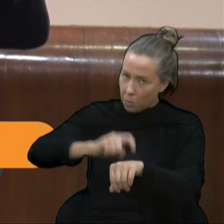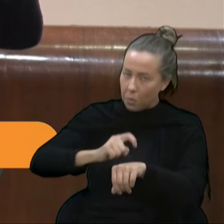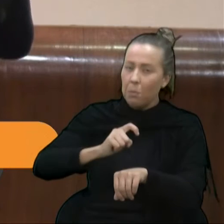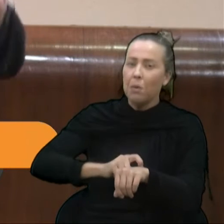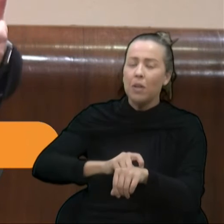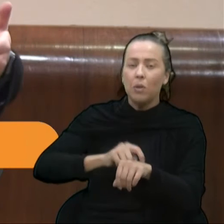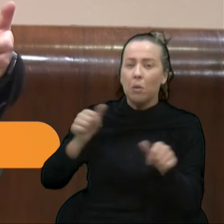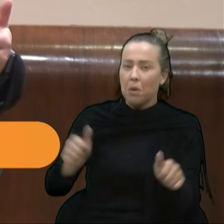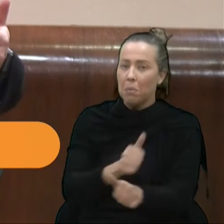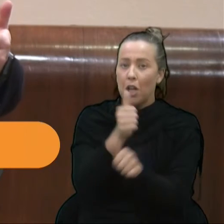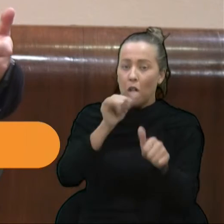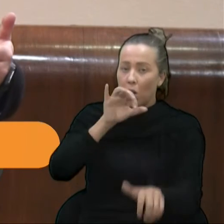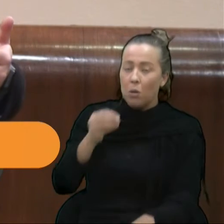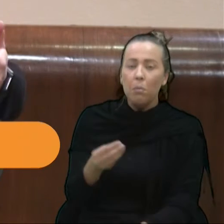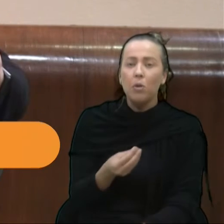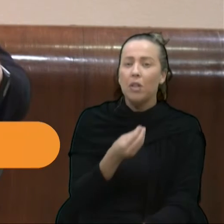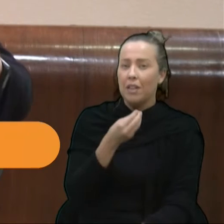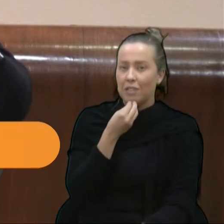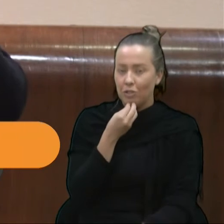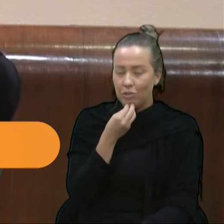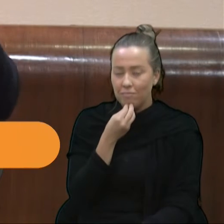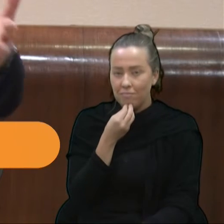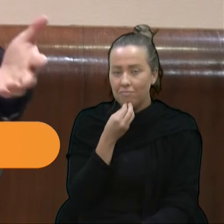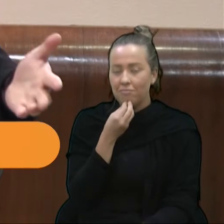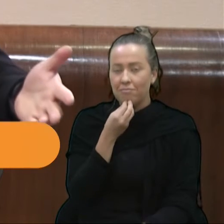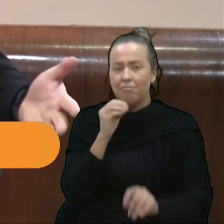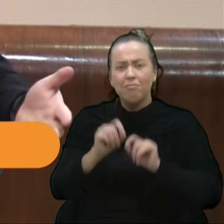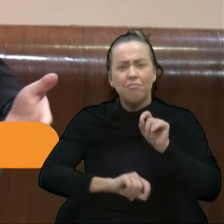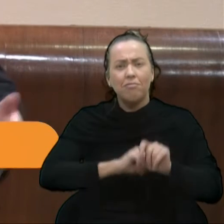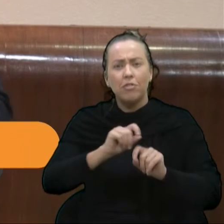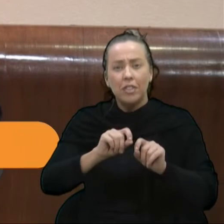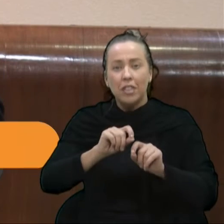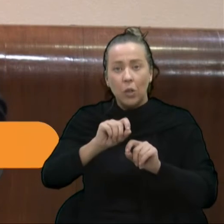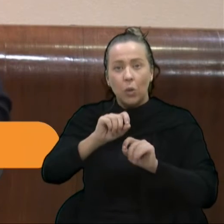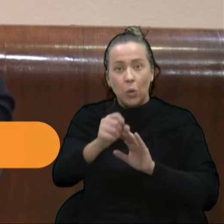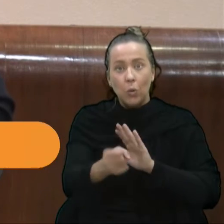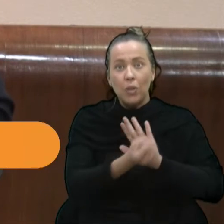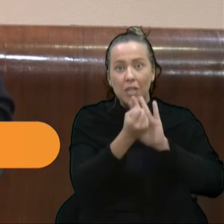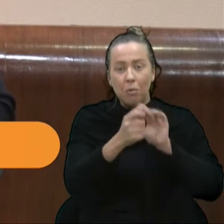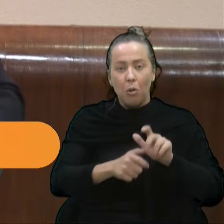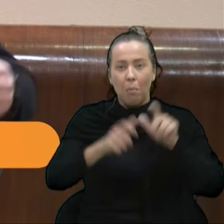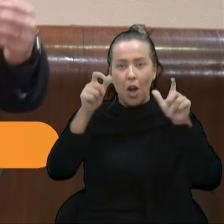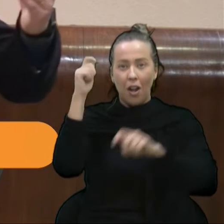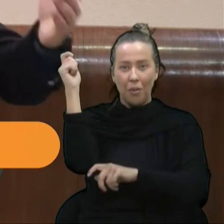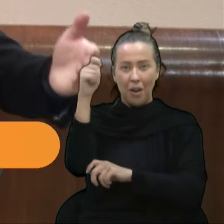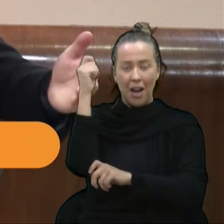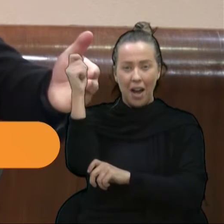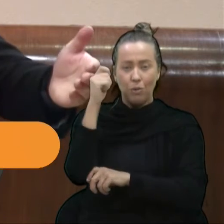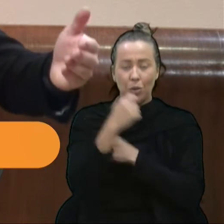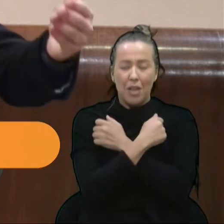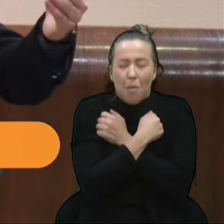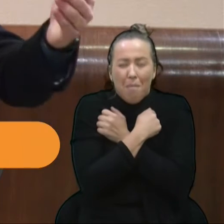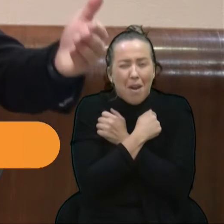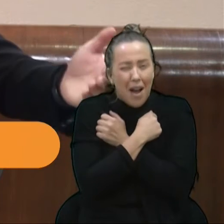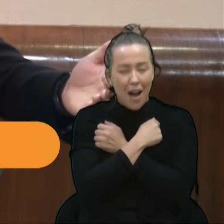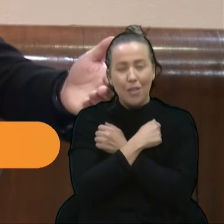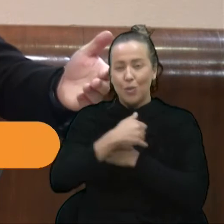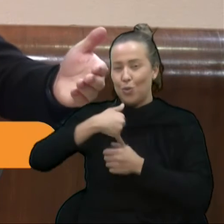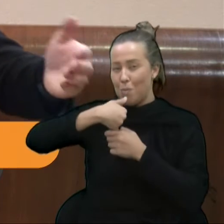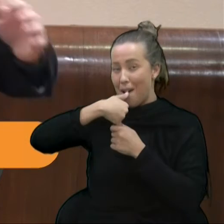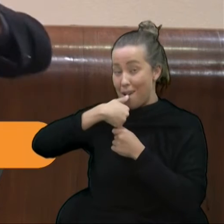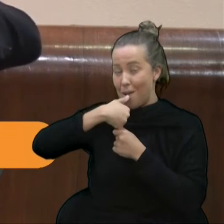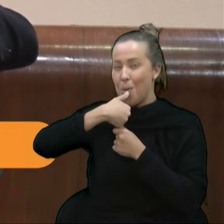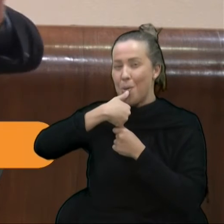uma melhor oportunidade, para que o símbolo maior do gaúcho, que é também o abraço, o